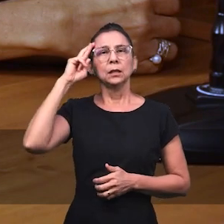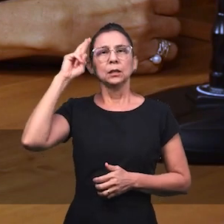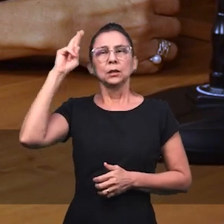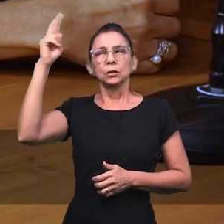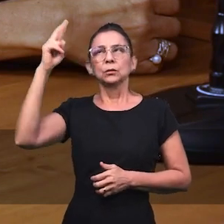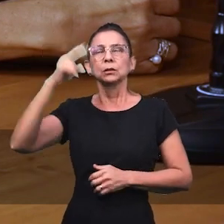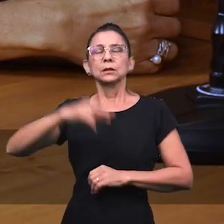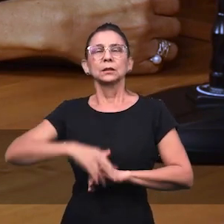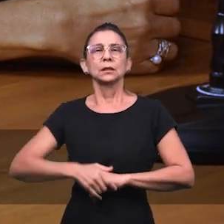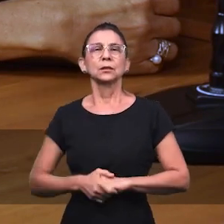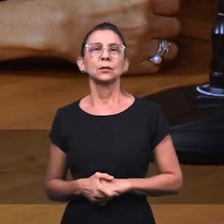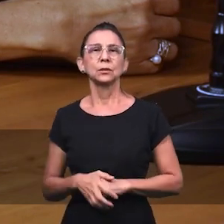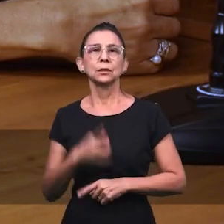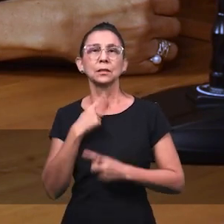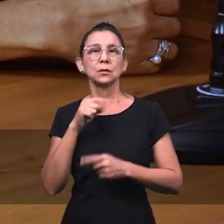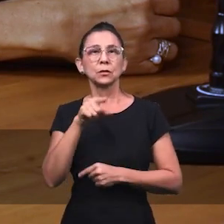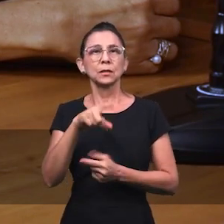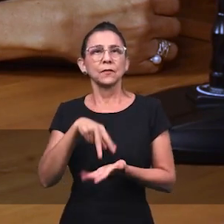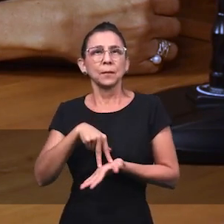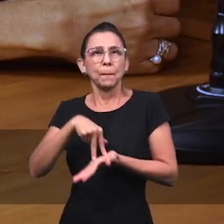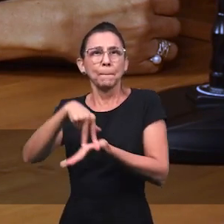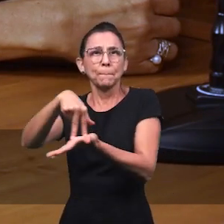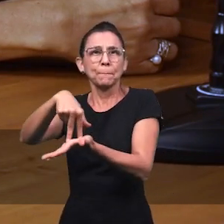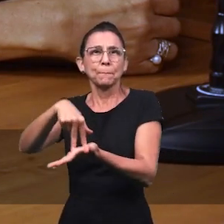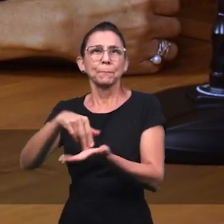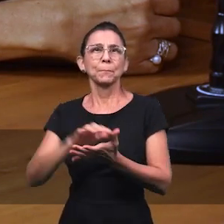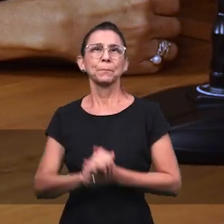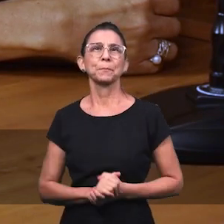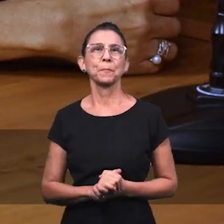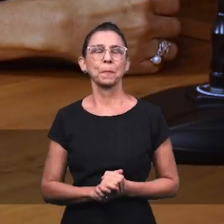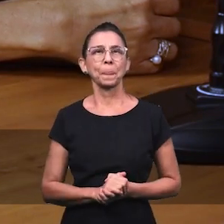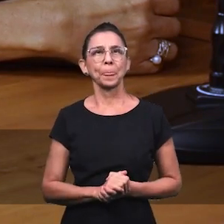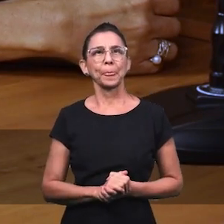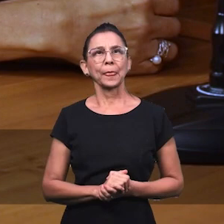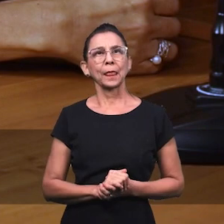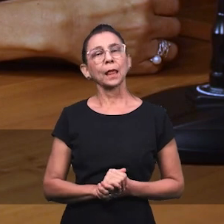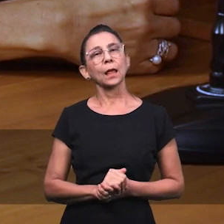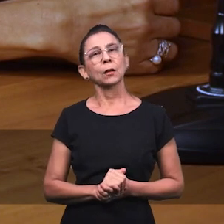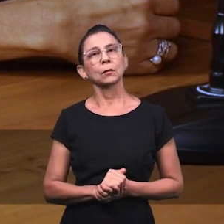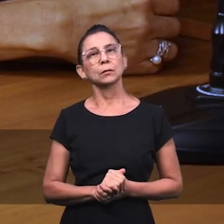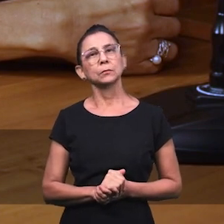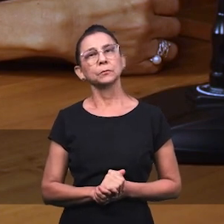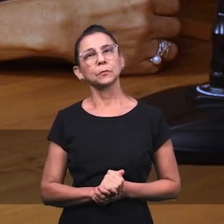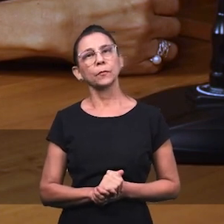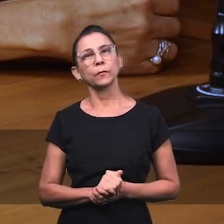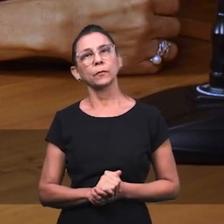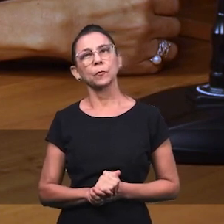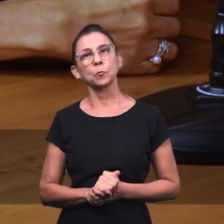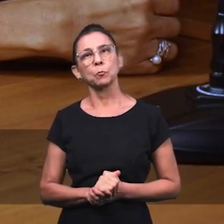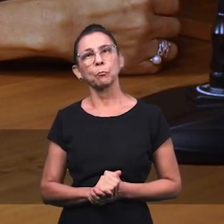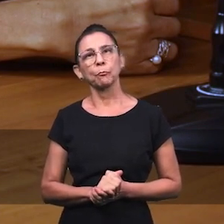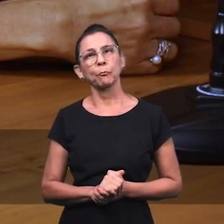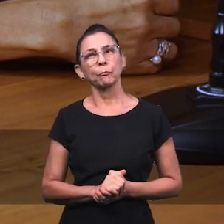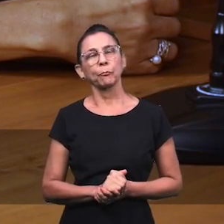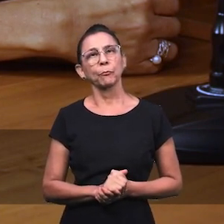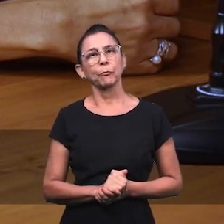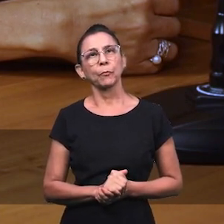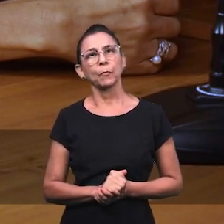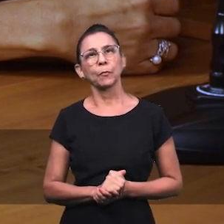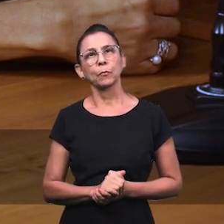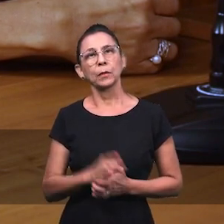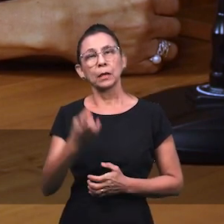obra, permanece. Quer permanecer a obra, o Senhor não vai ficar